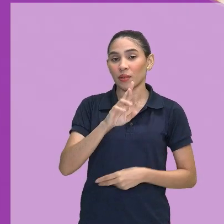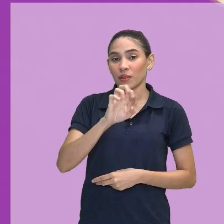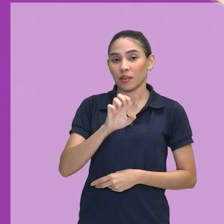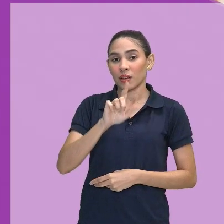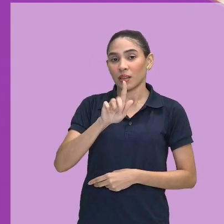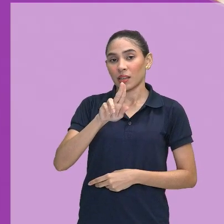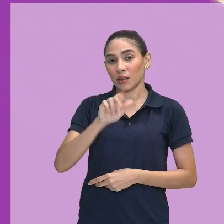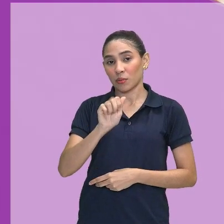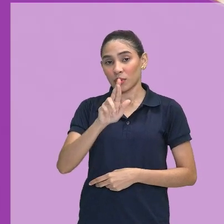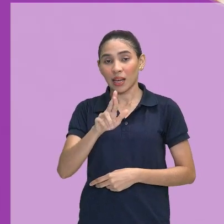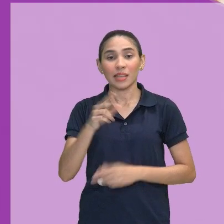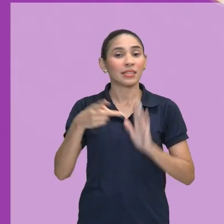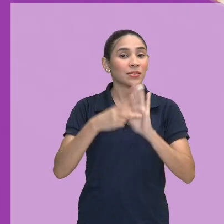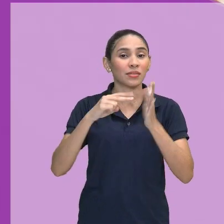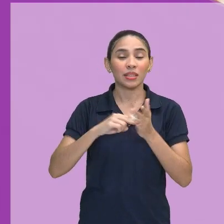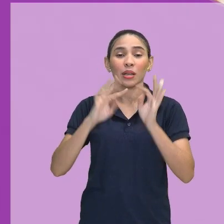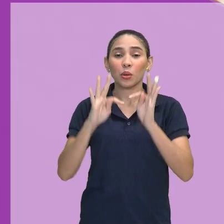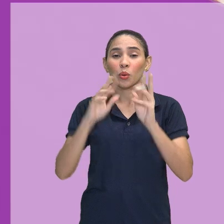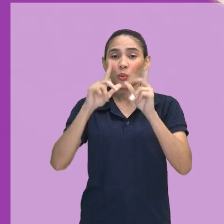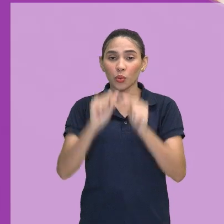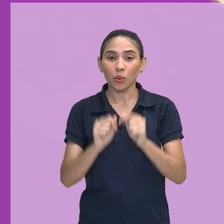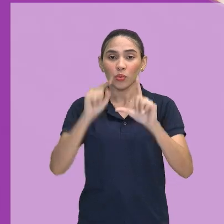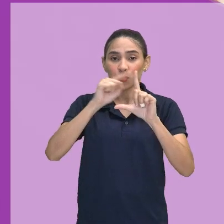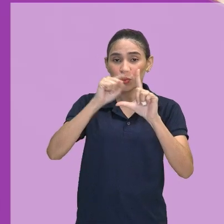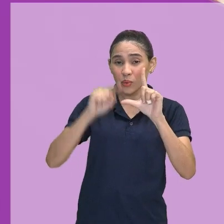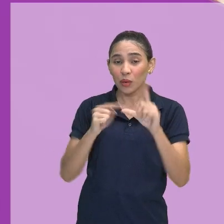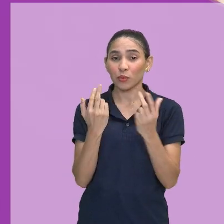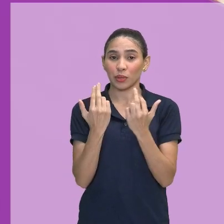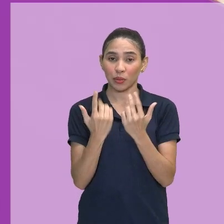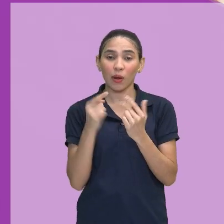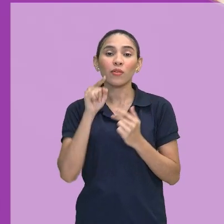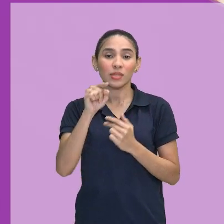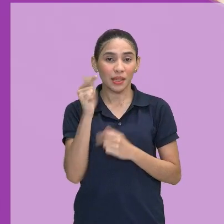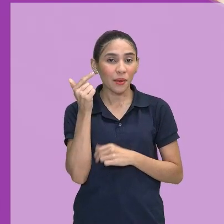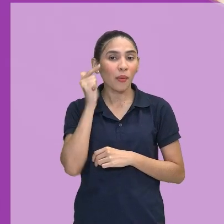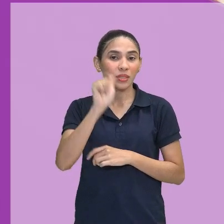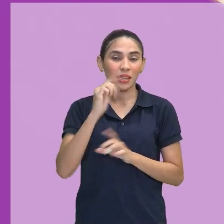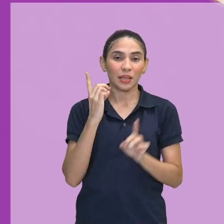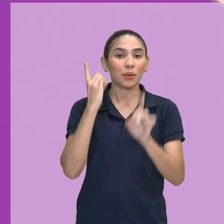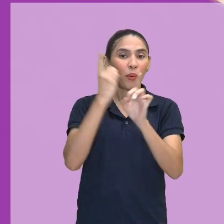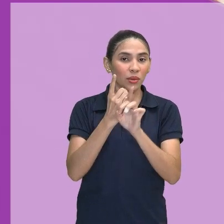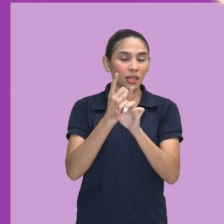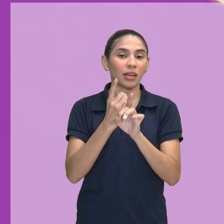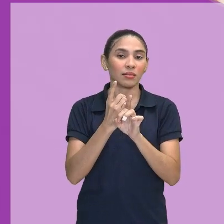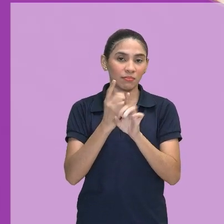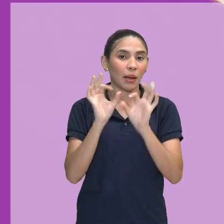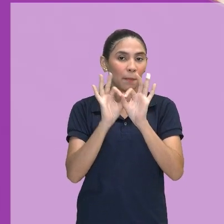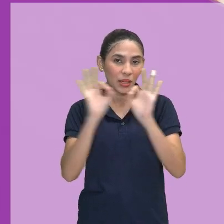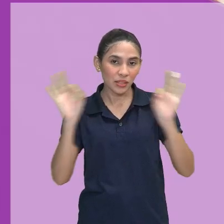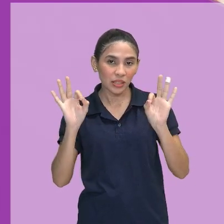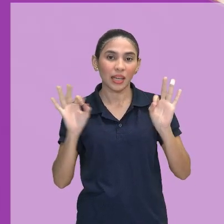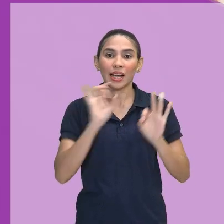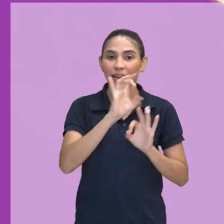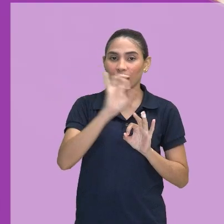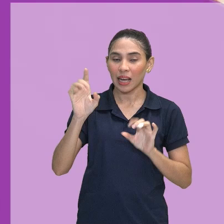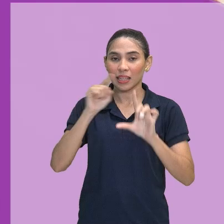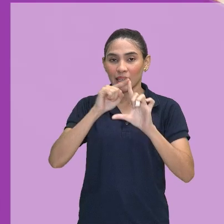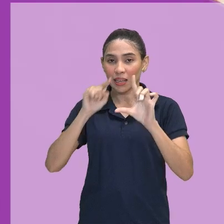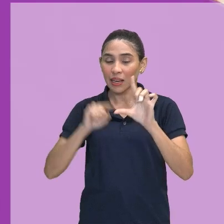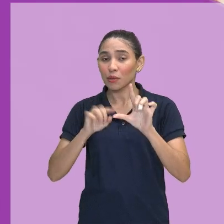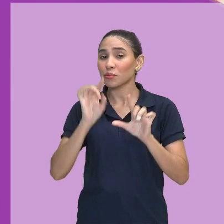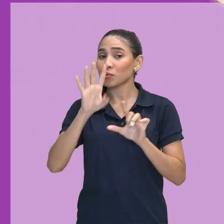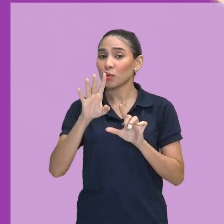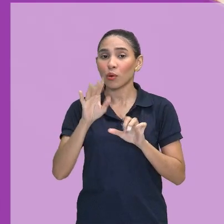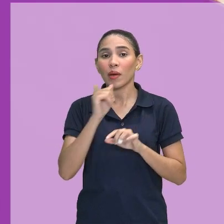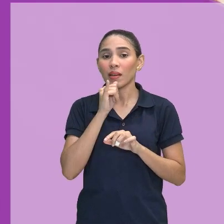ou seja, que todos os ângulos são iguais, você consegue descobrir quanto vai medir cada ângulo. Basta